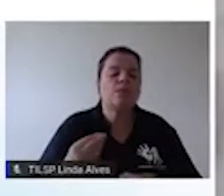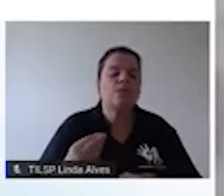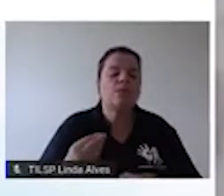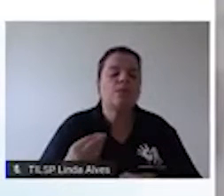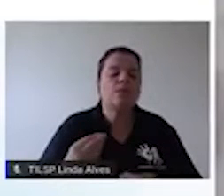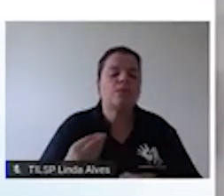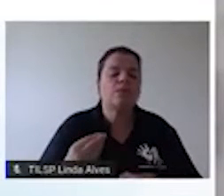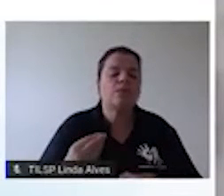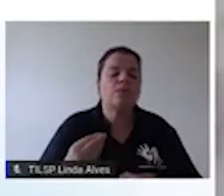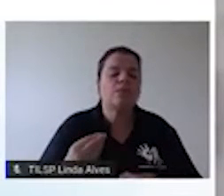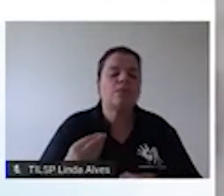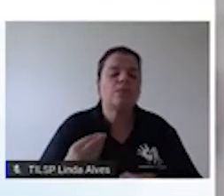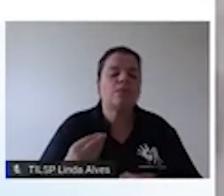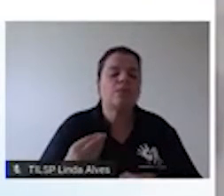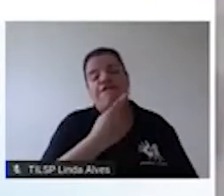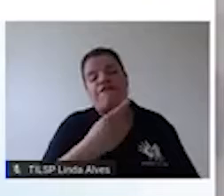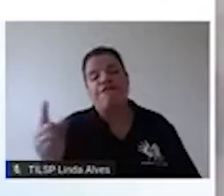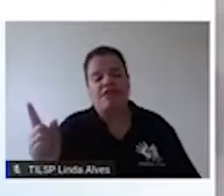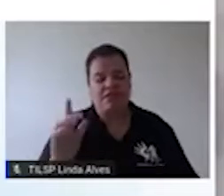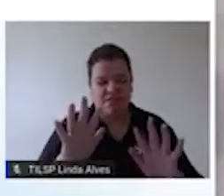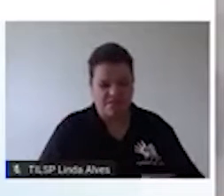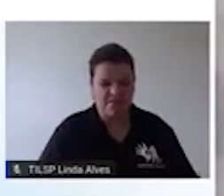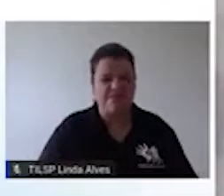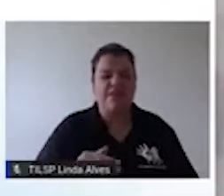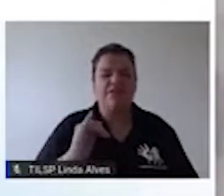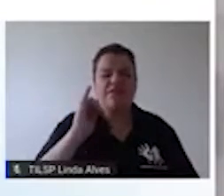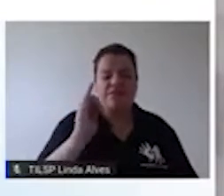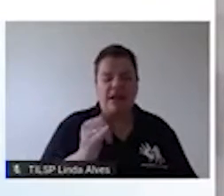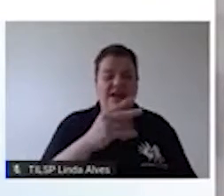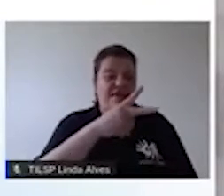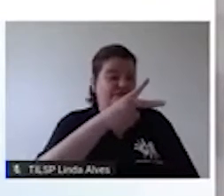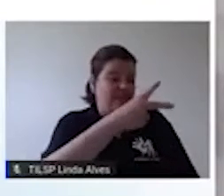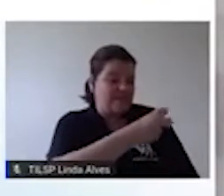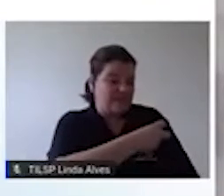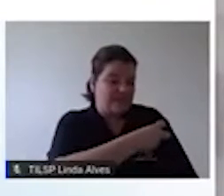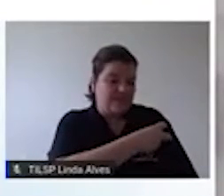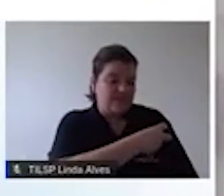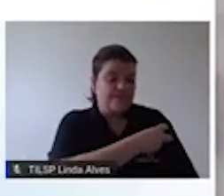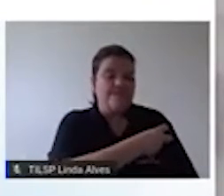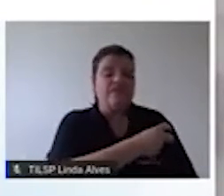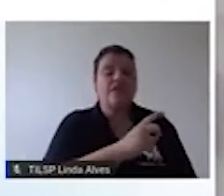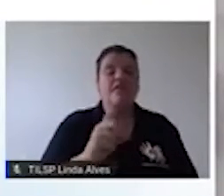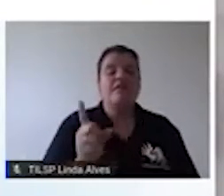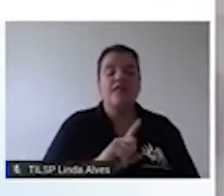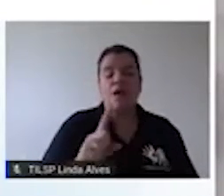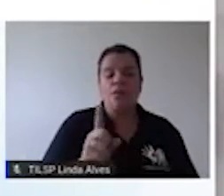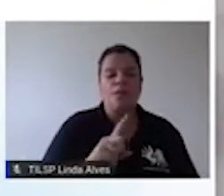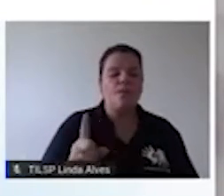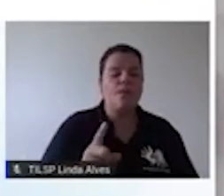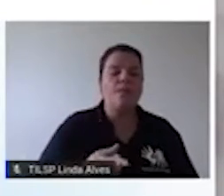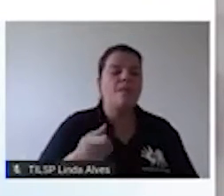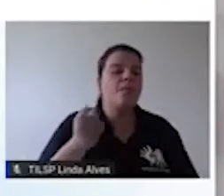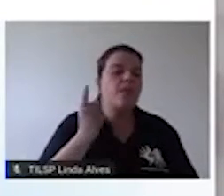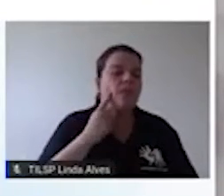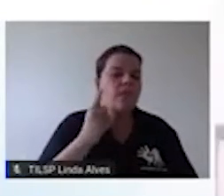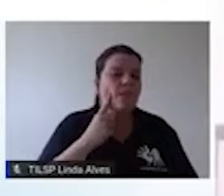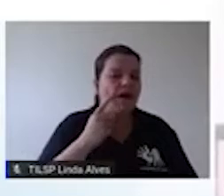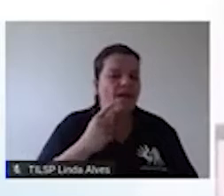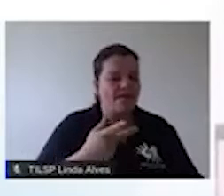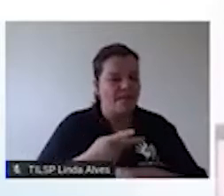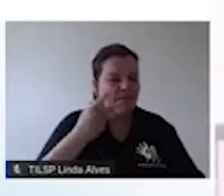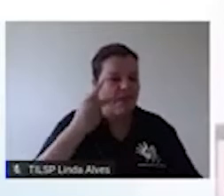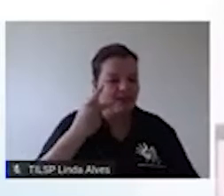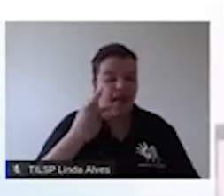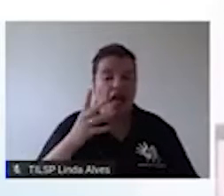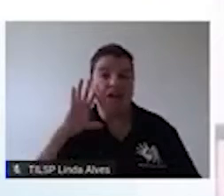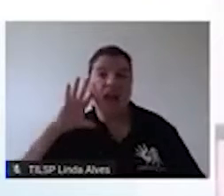E, finalmente, quero te dizer, Gilson, que a vacina ela não é uma bala de prata. Tá.